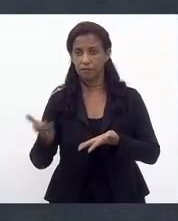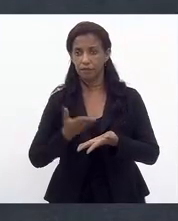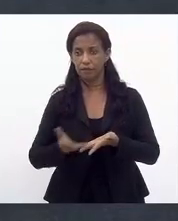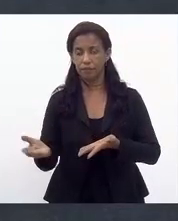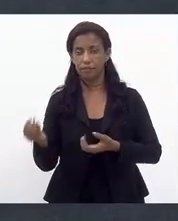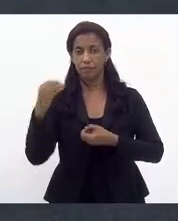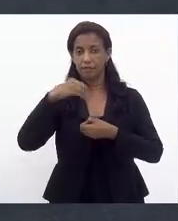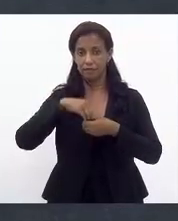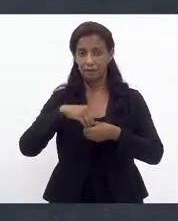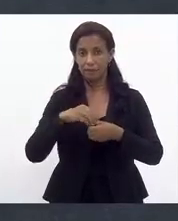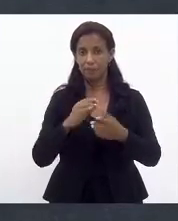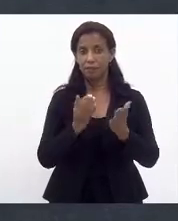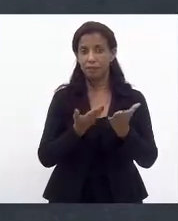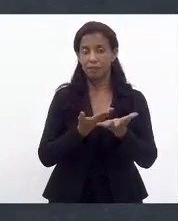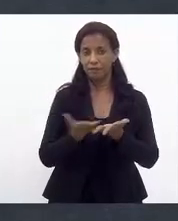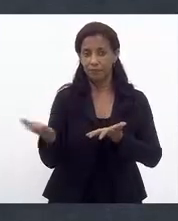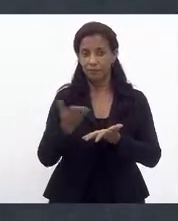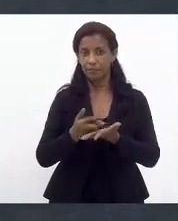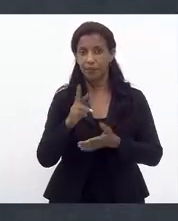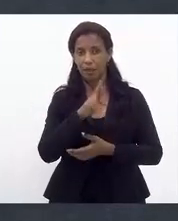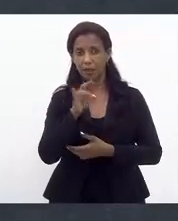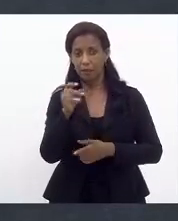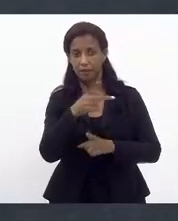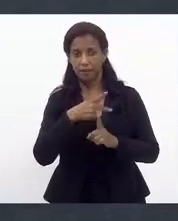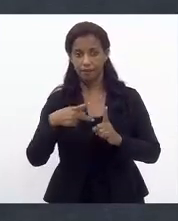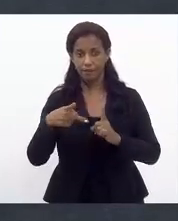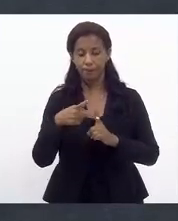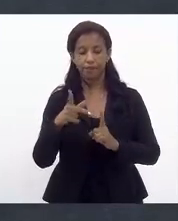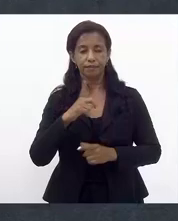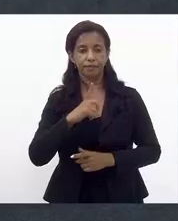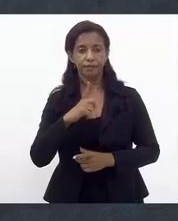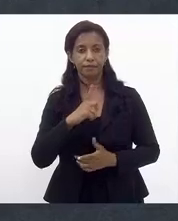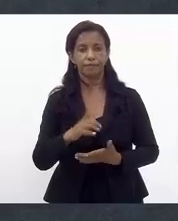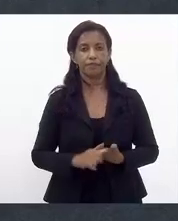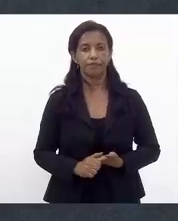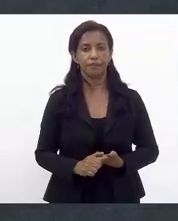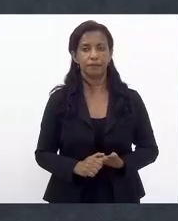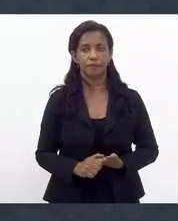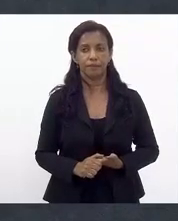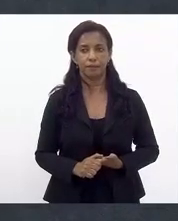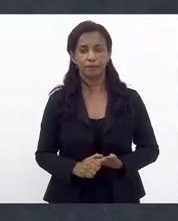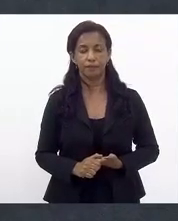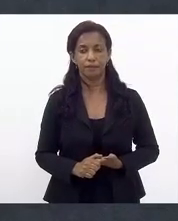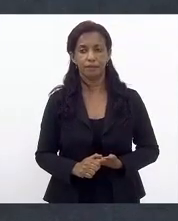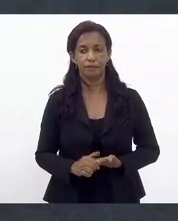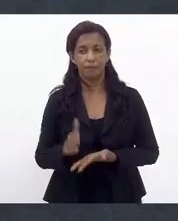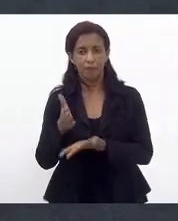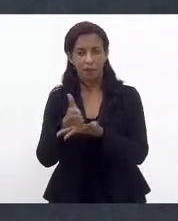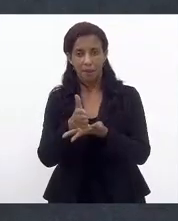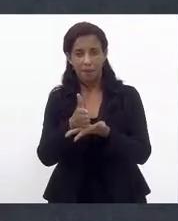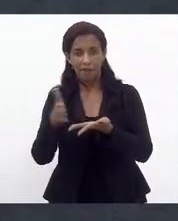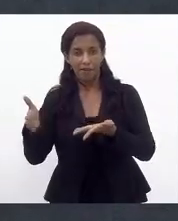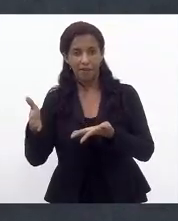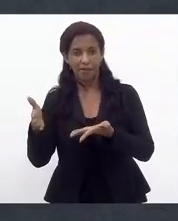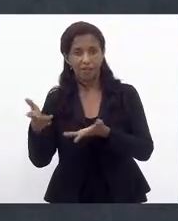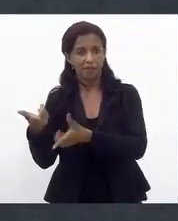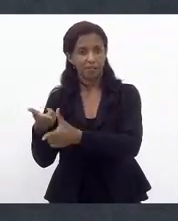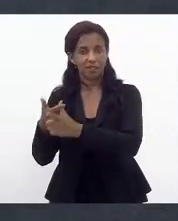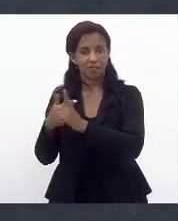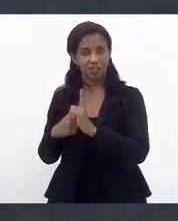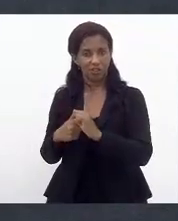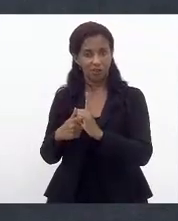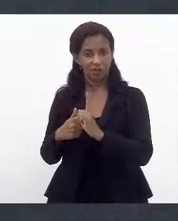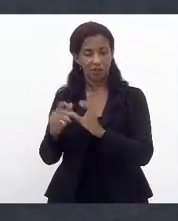dentre as receitas previstas para ir para Rio previdência a gente tem uma parcela da dívida ativa do Estado